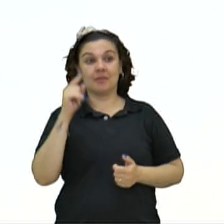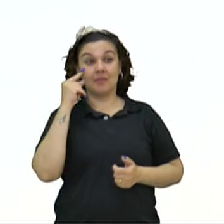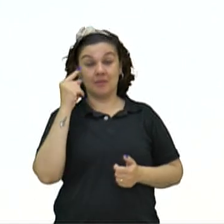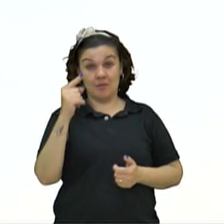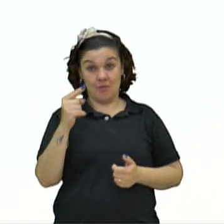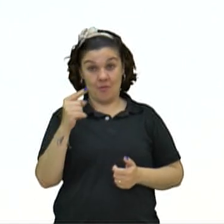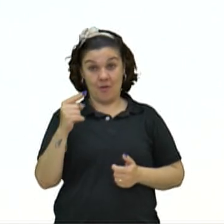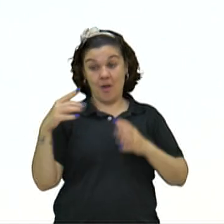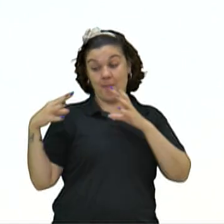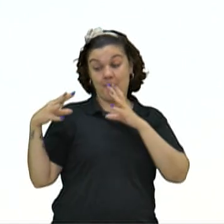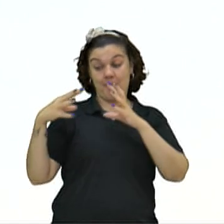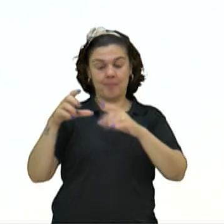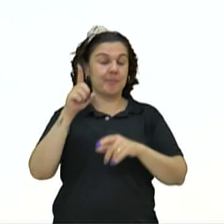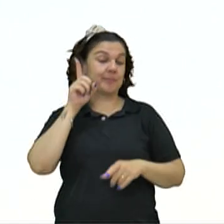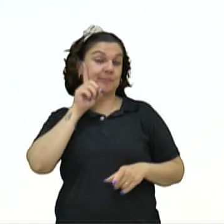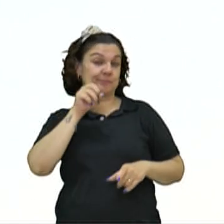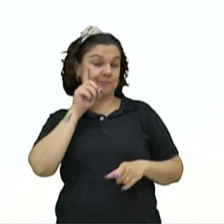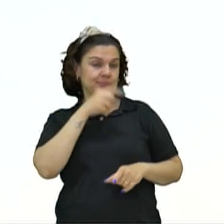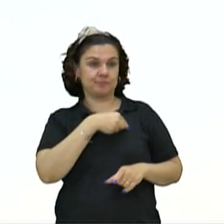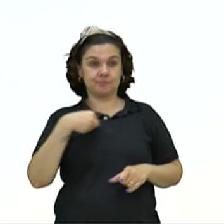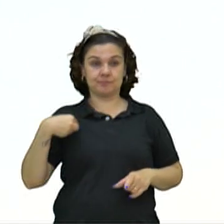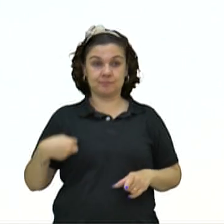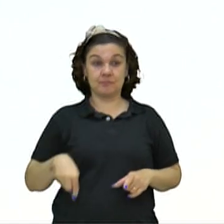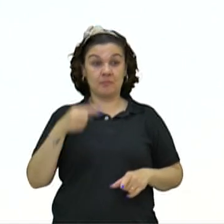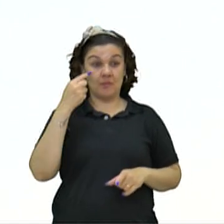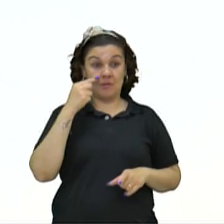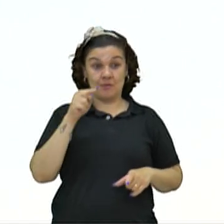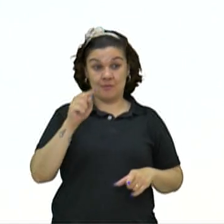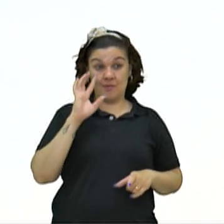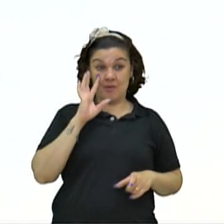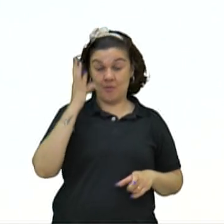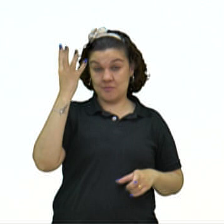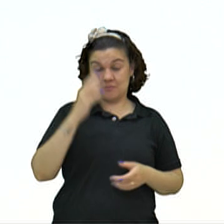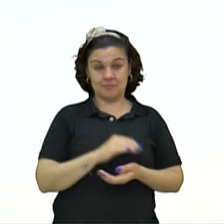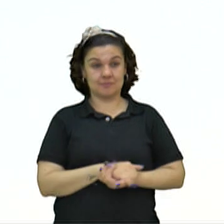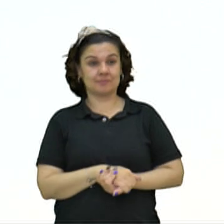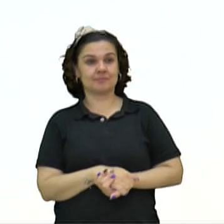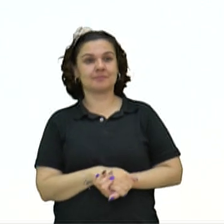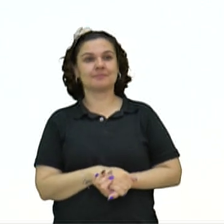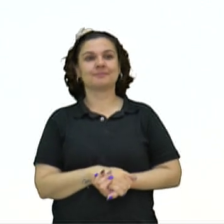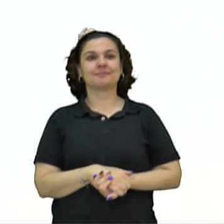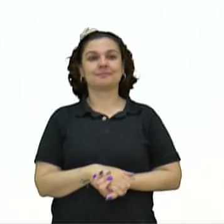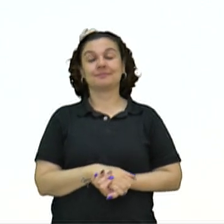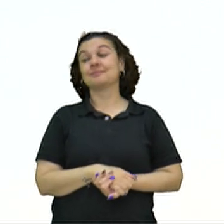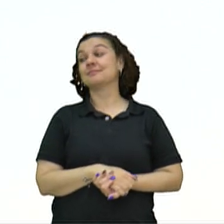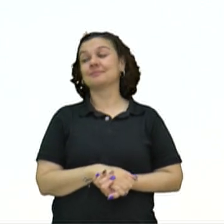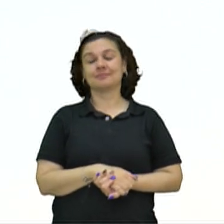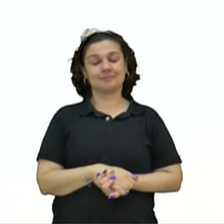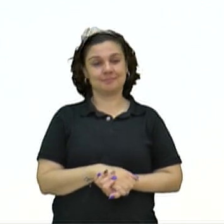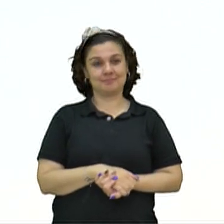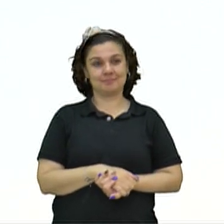guerra é entre Estados Unidos e China, mas olha o que aconteceu com o Brasil, veja ali, ó,